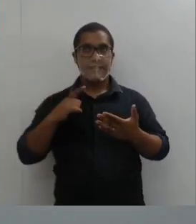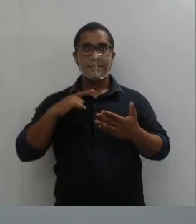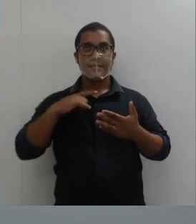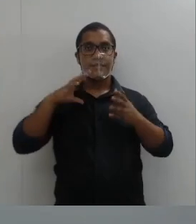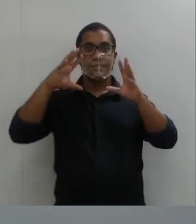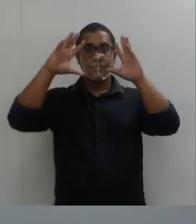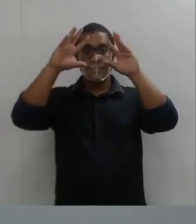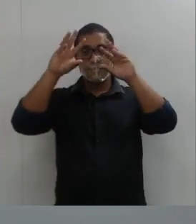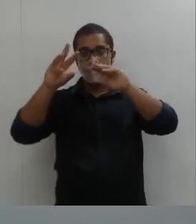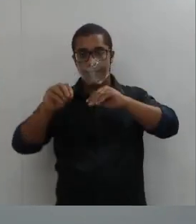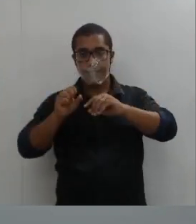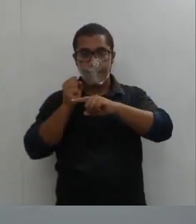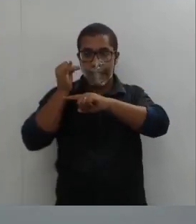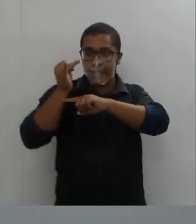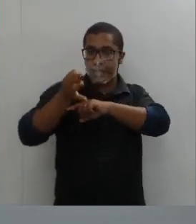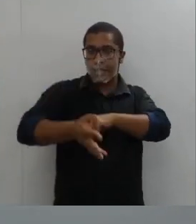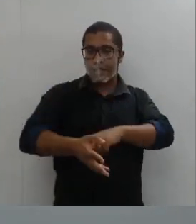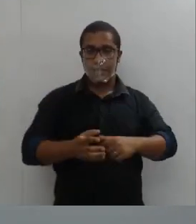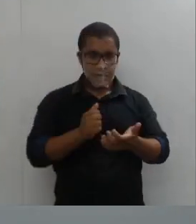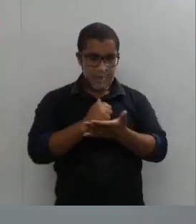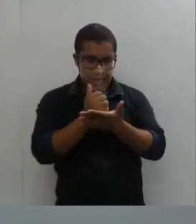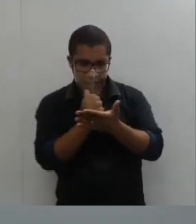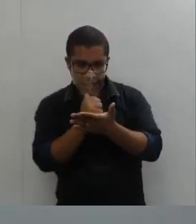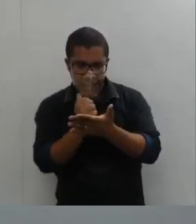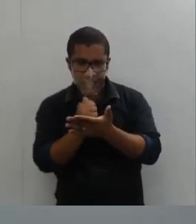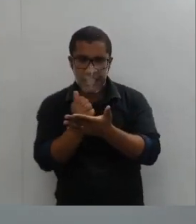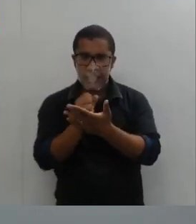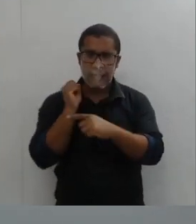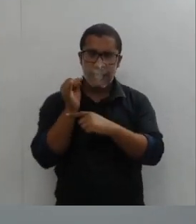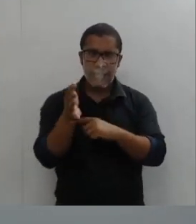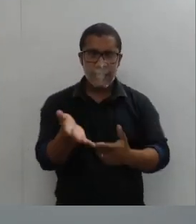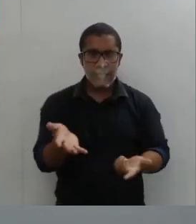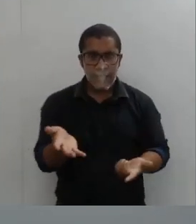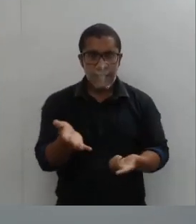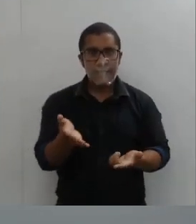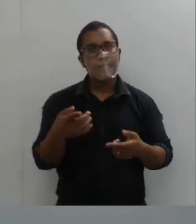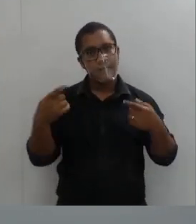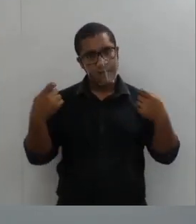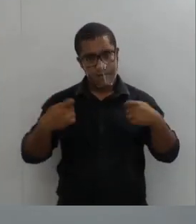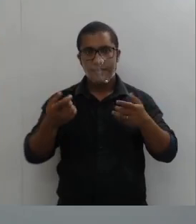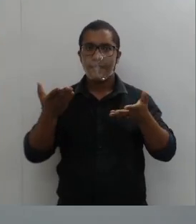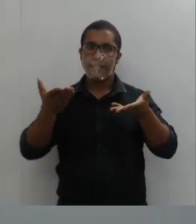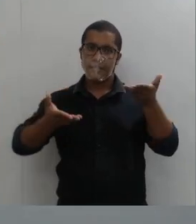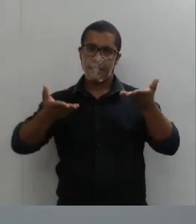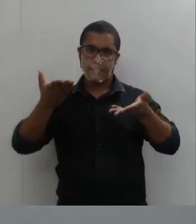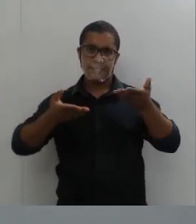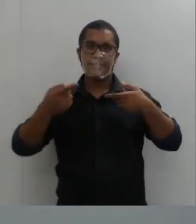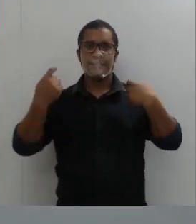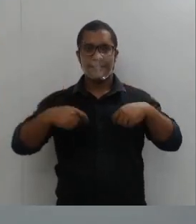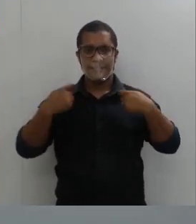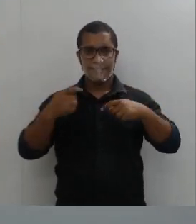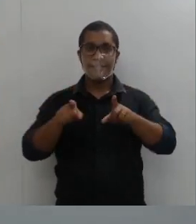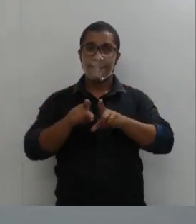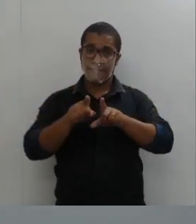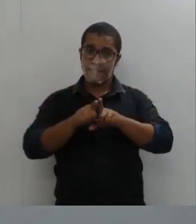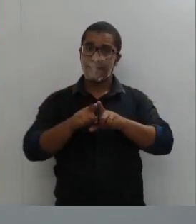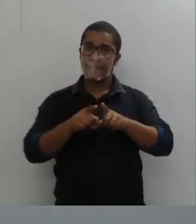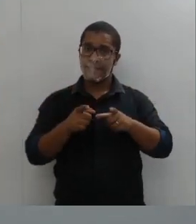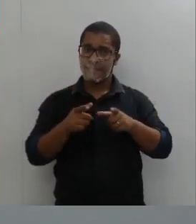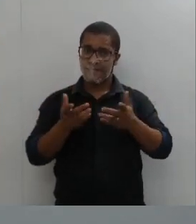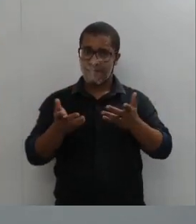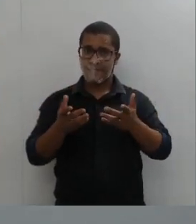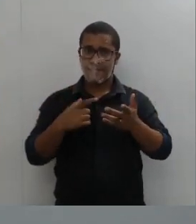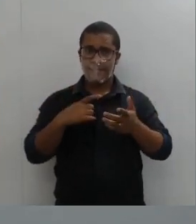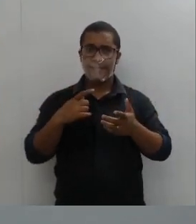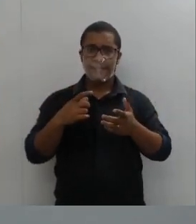noite viradas jogando lá. Eu sei que é muito legal, mas a gente precisa ter um pouco de equilíbrio. Então, é preciso ter equilíbrio,